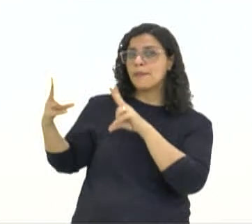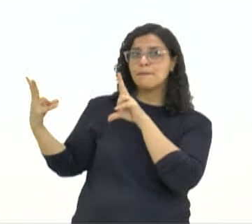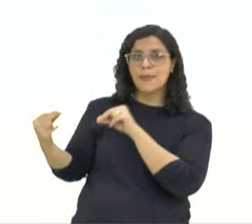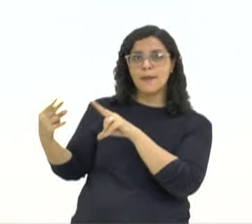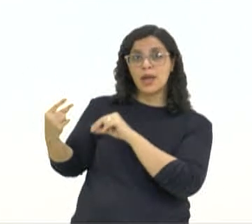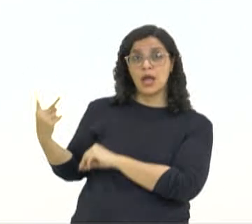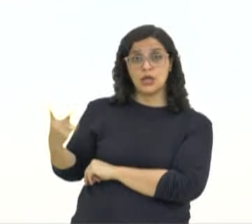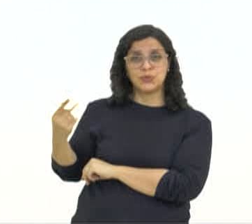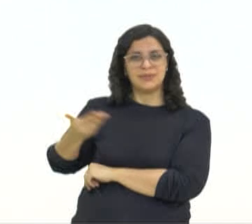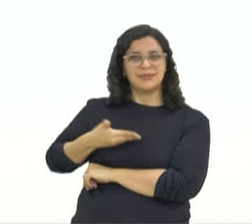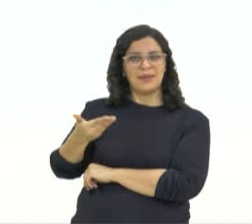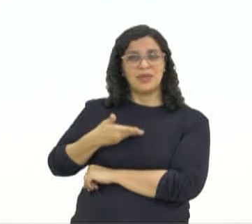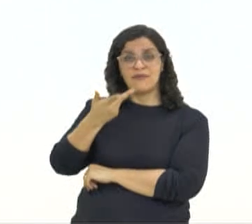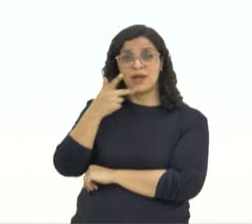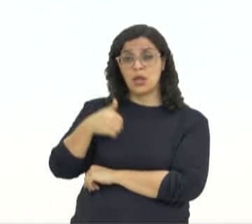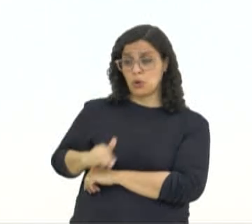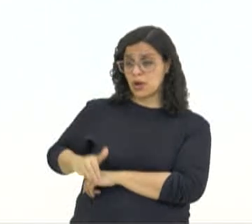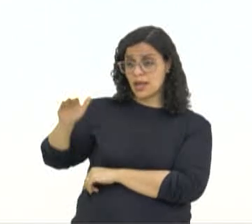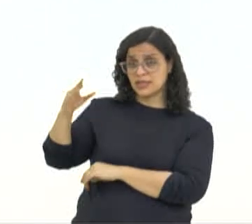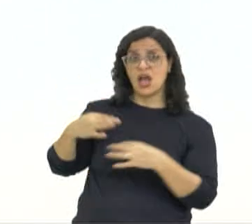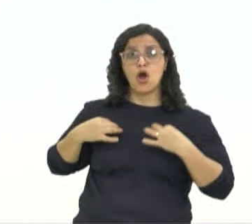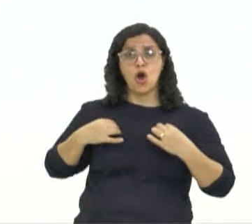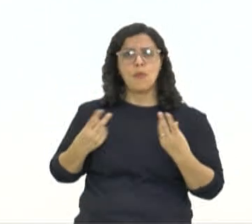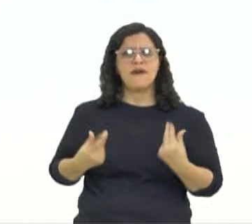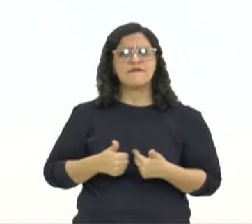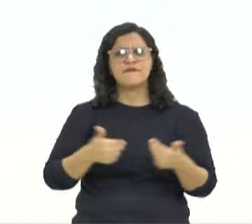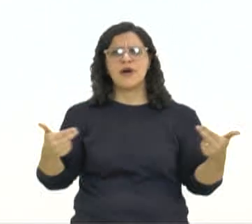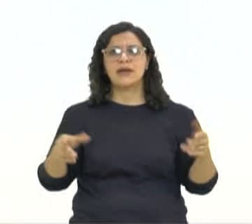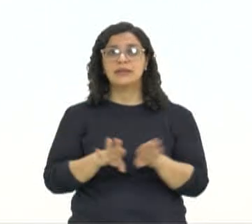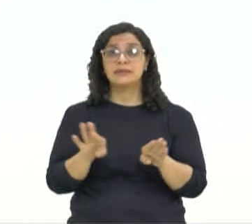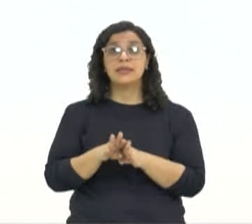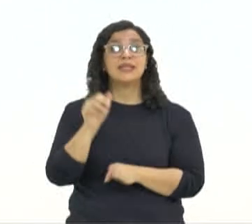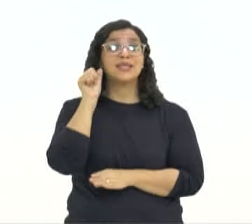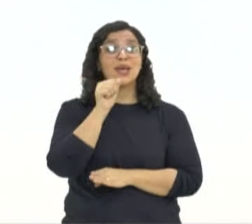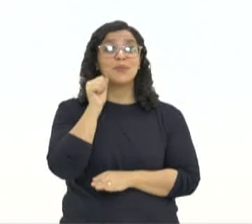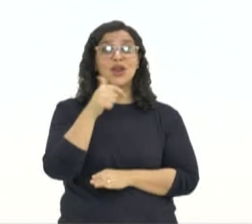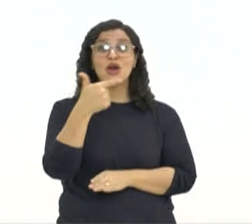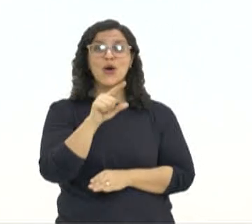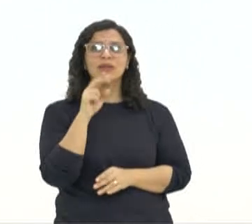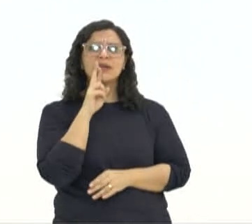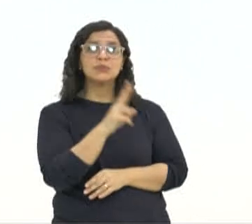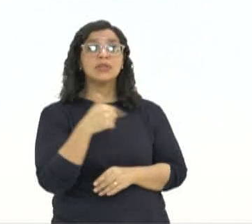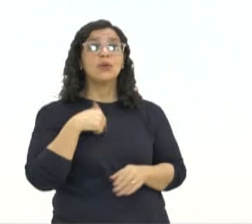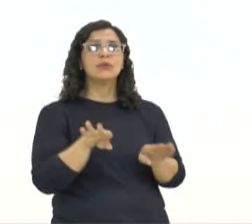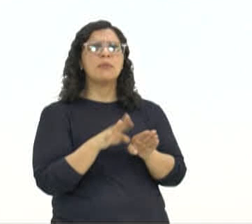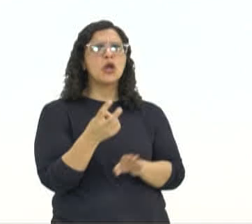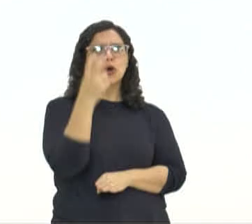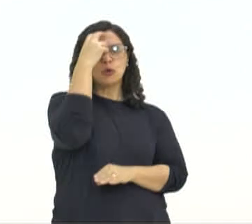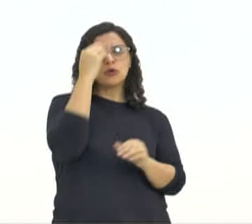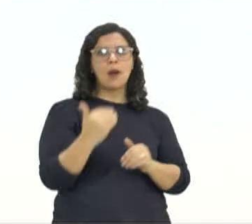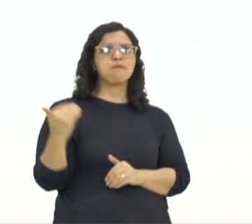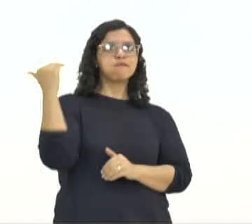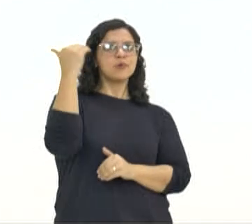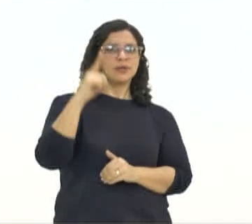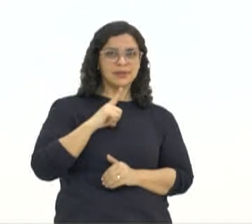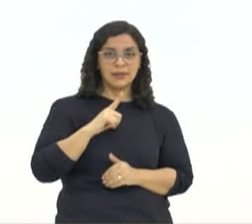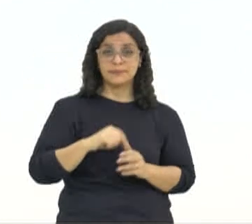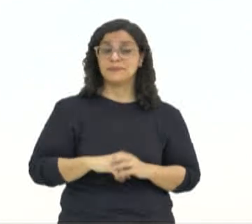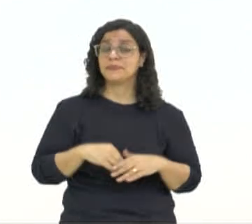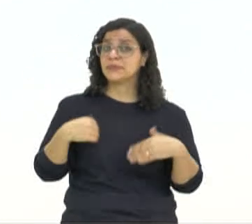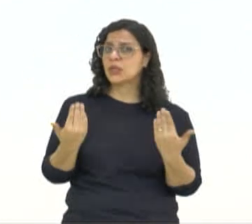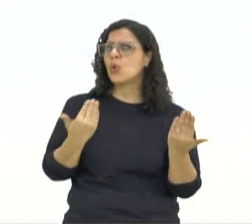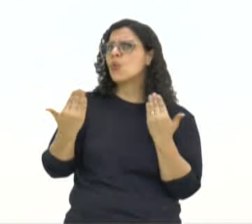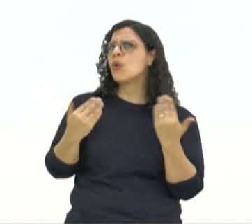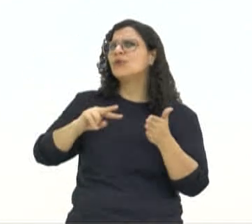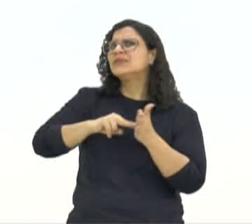ali. Quando sea grande, quero ter muitos vestidos. E a Mafalda responde, e eu muita cultura. Né? Qual